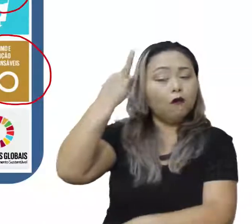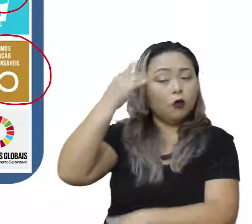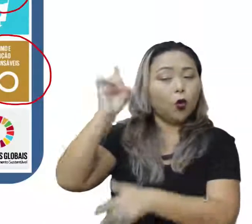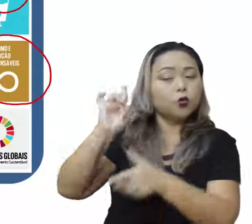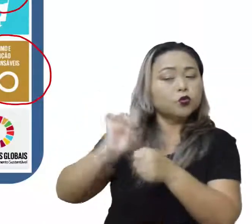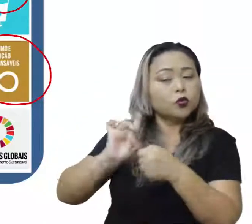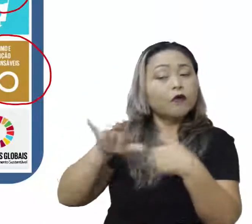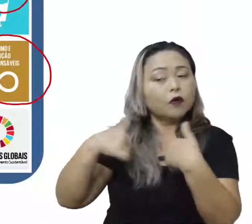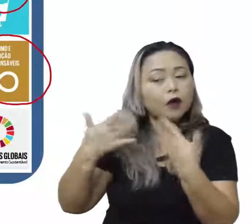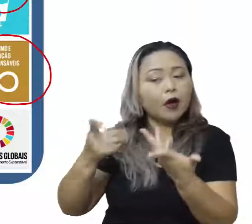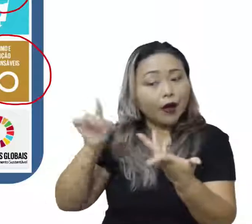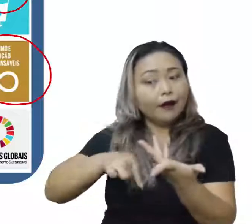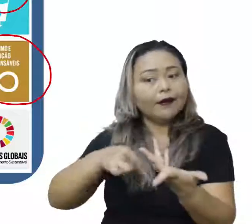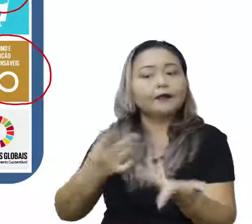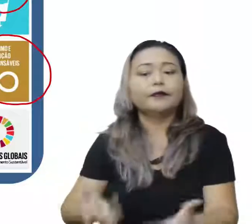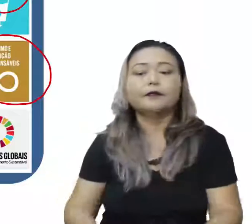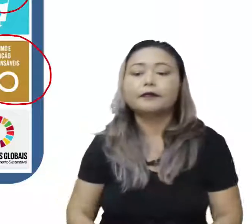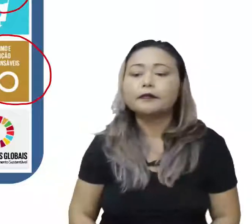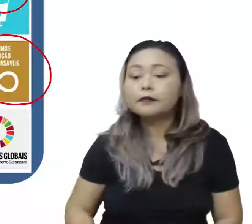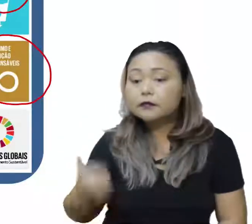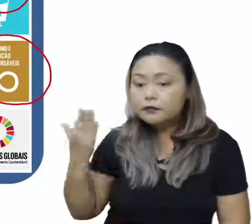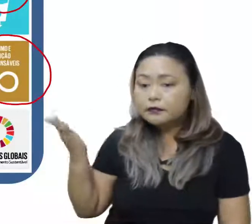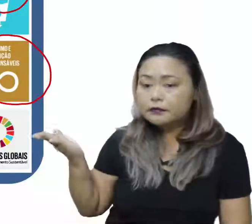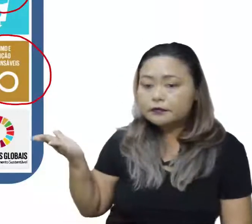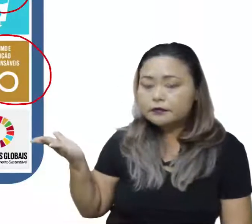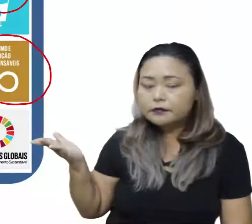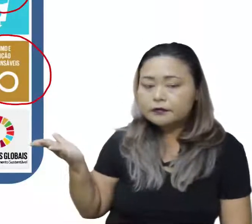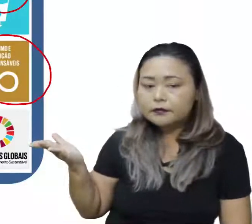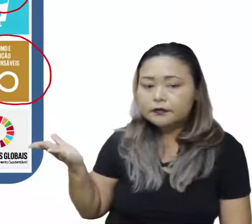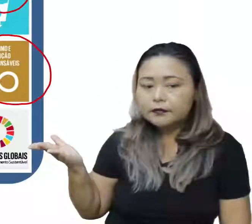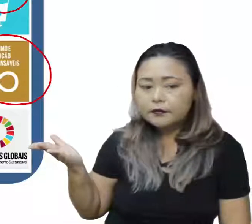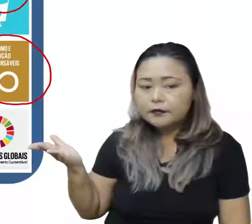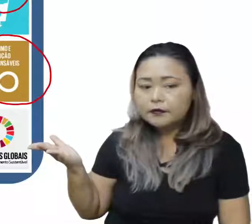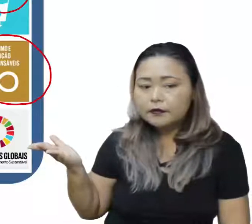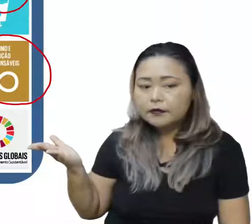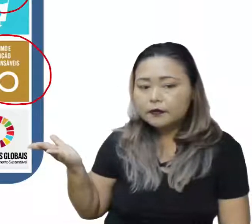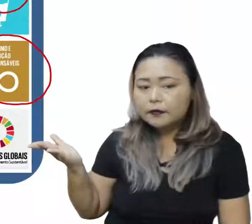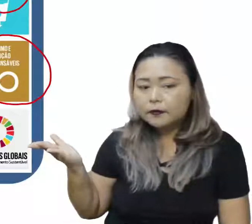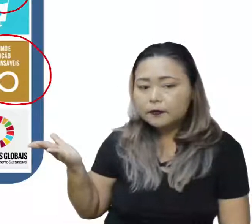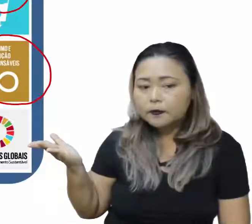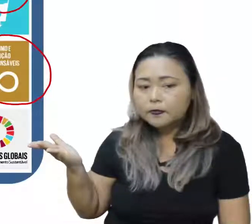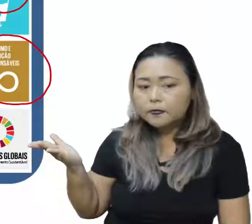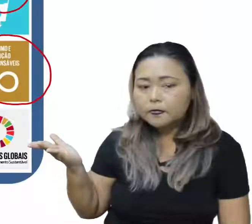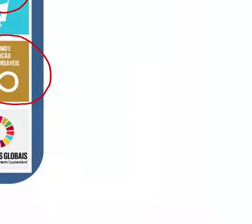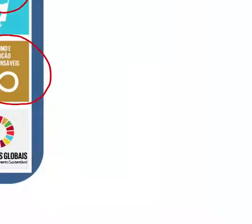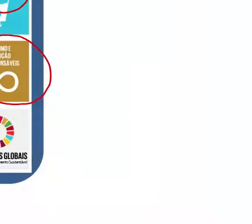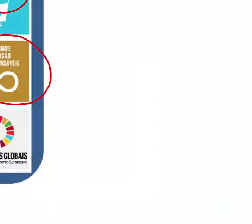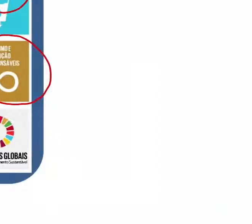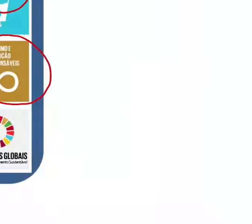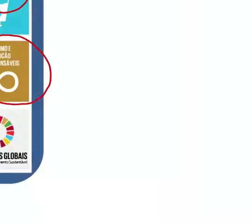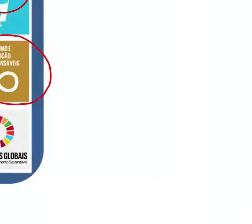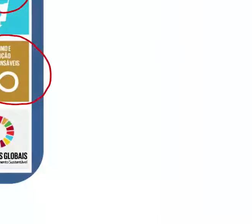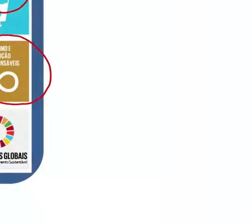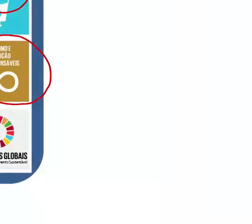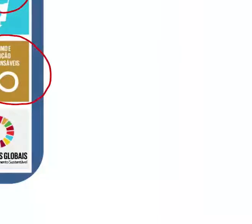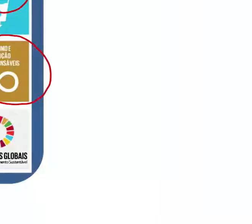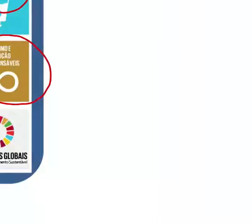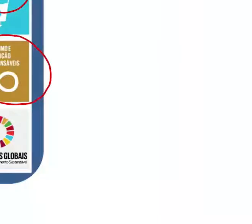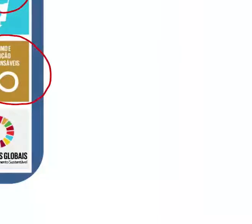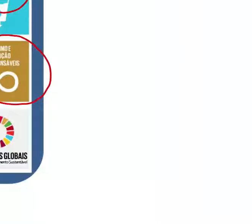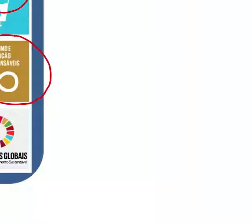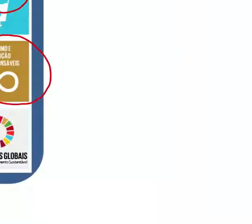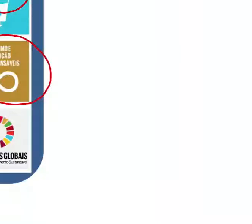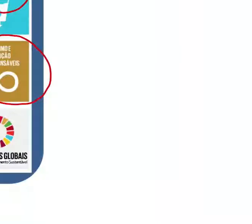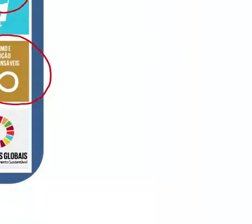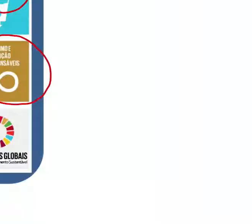galera. Mas é assim mesmo. Ação contra a mudança global do clima. Olha